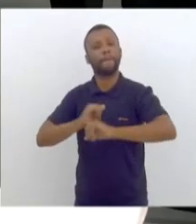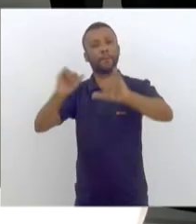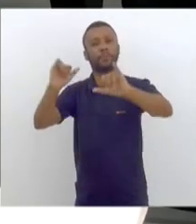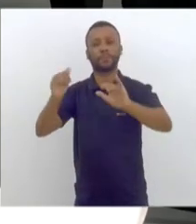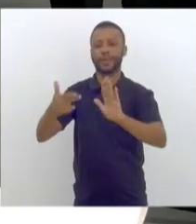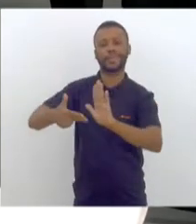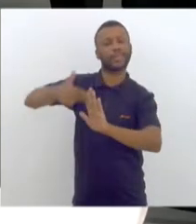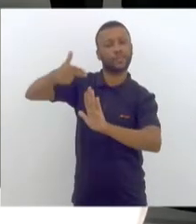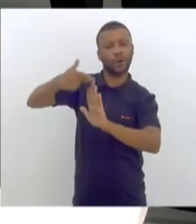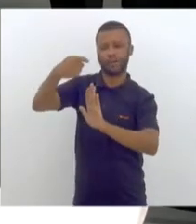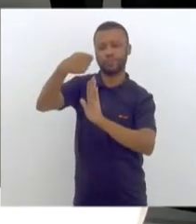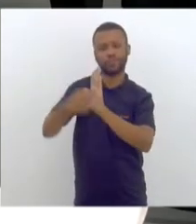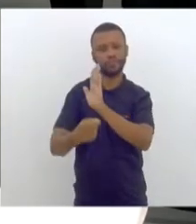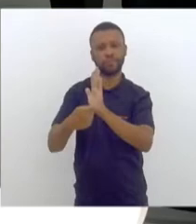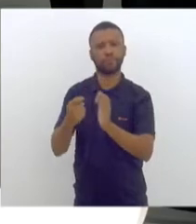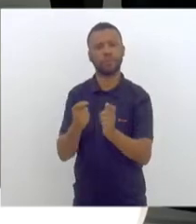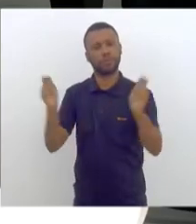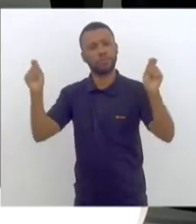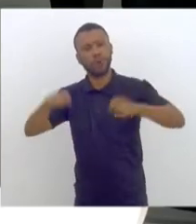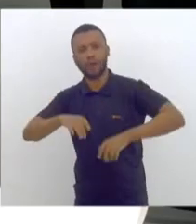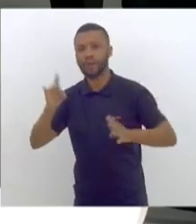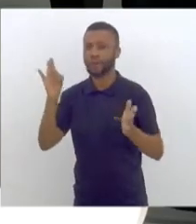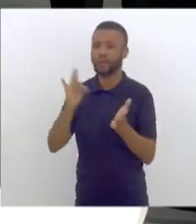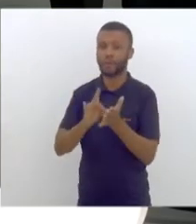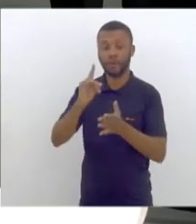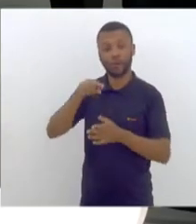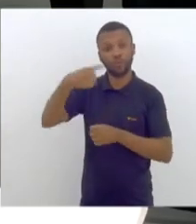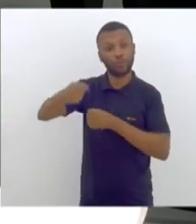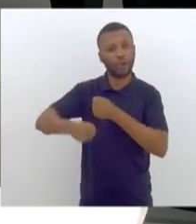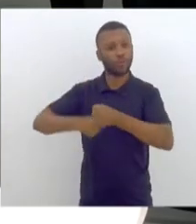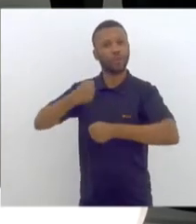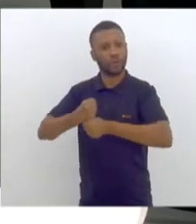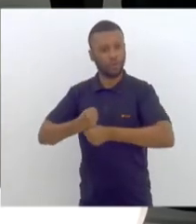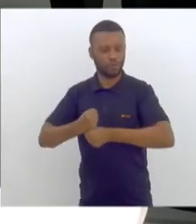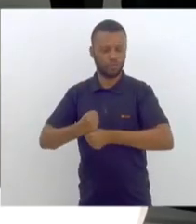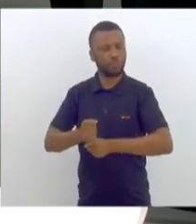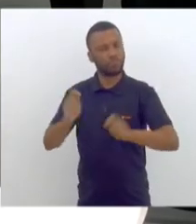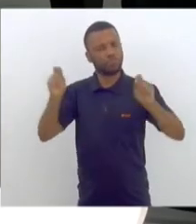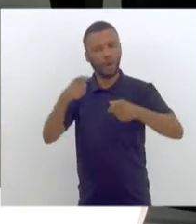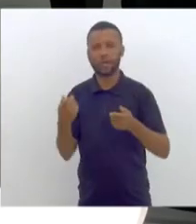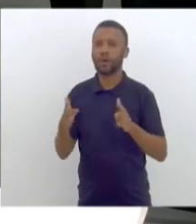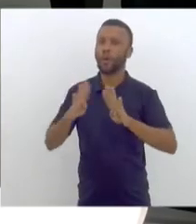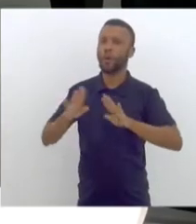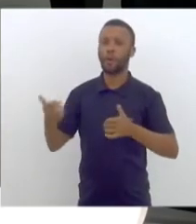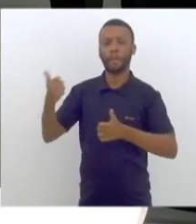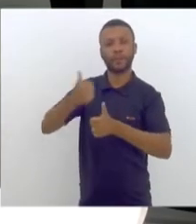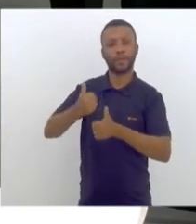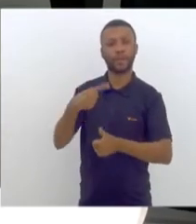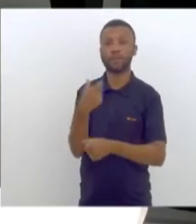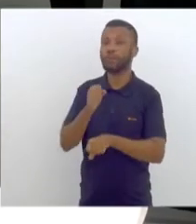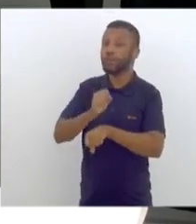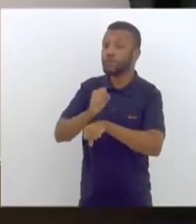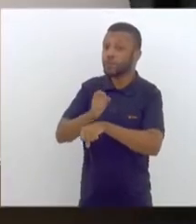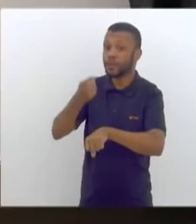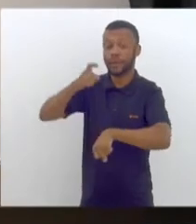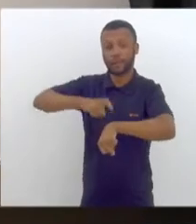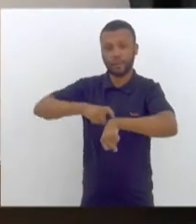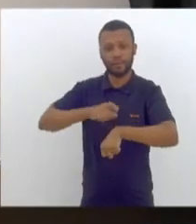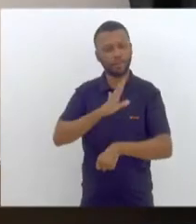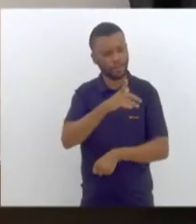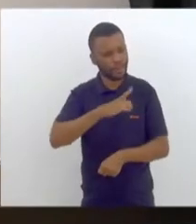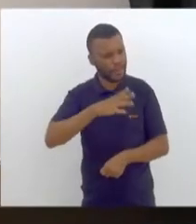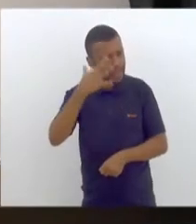Essa compensação do ano que vem então esse é isso que estamos aguardando nesse momento